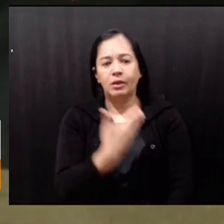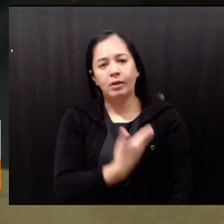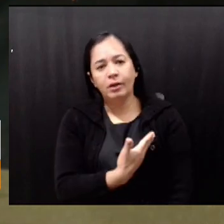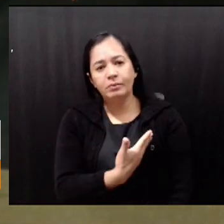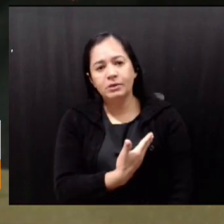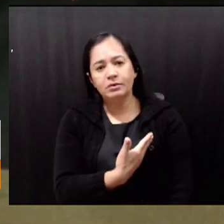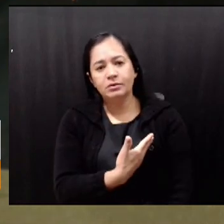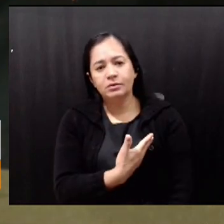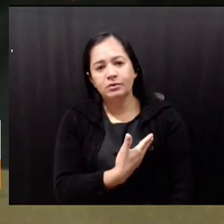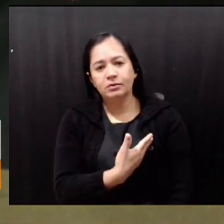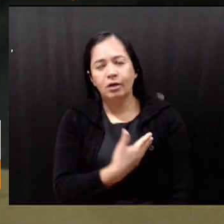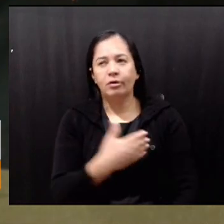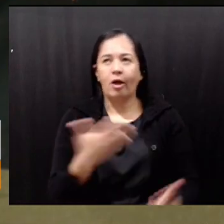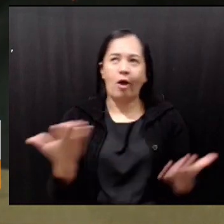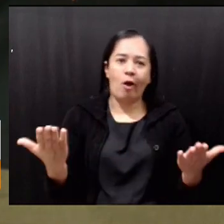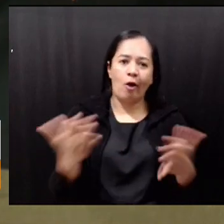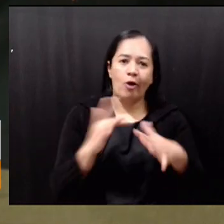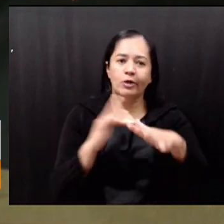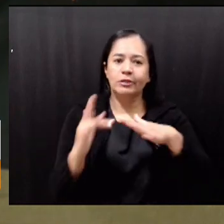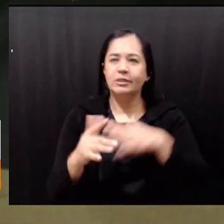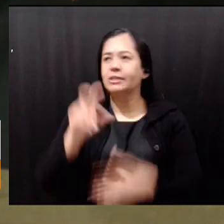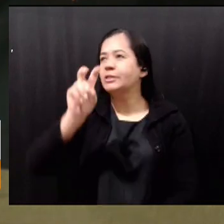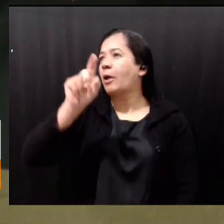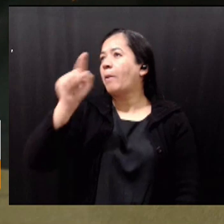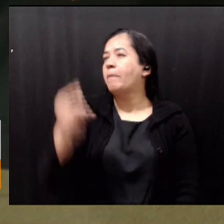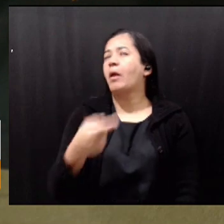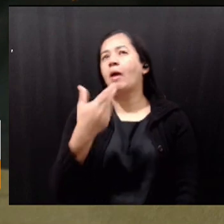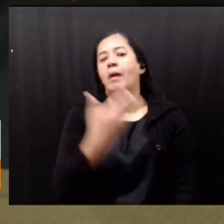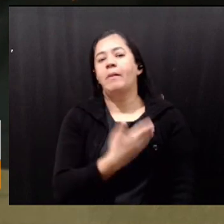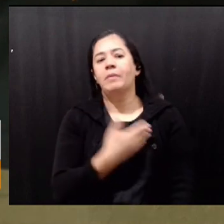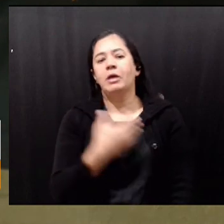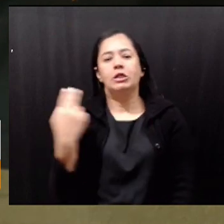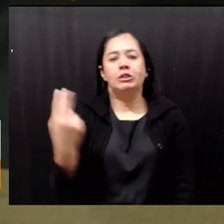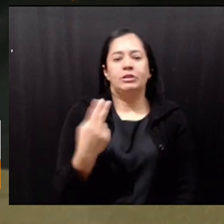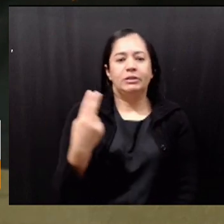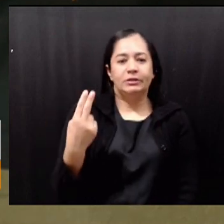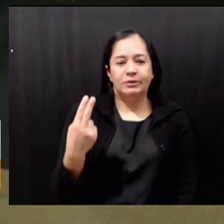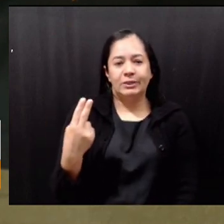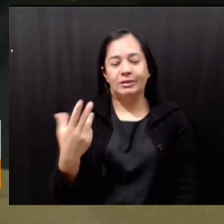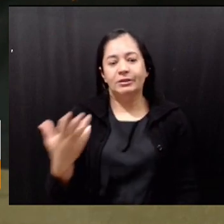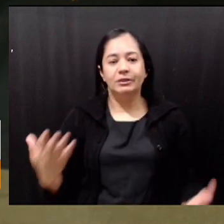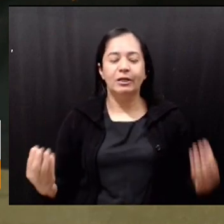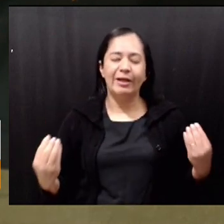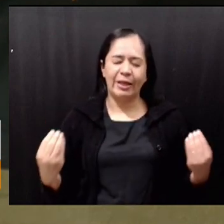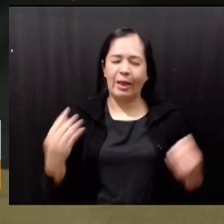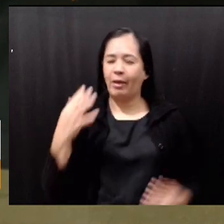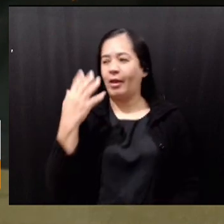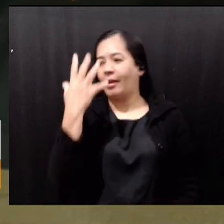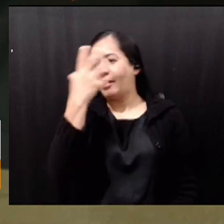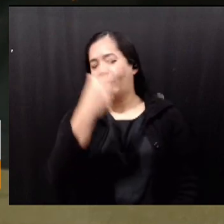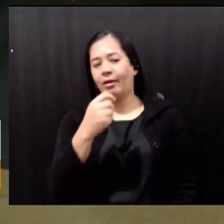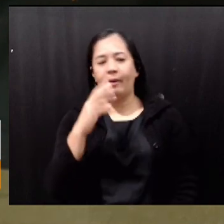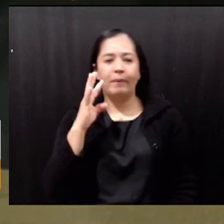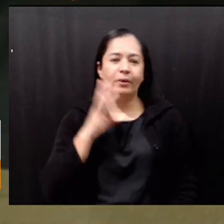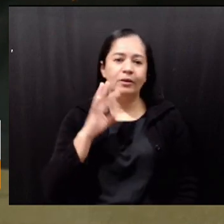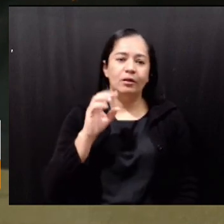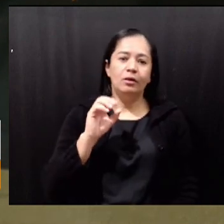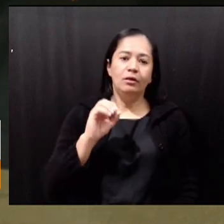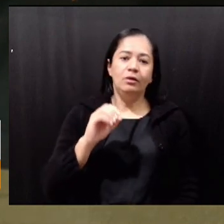social, 5.000 amigos, não cabe mais nenhum amigo na minha rede, que beleza. E aí, quem é o seu